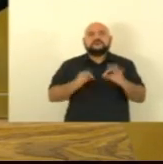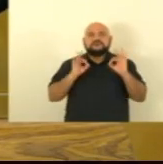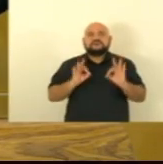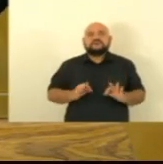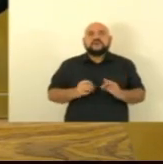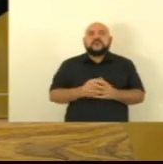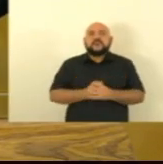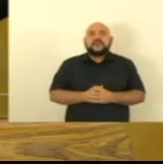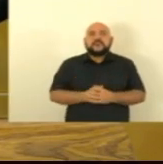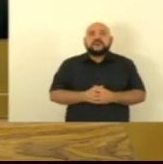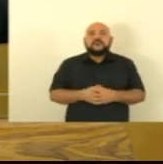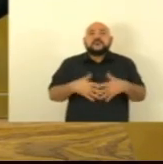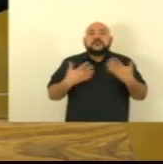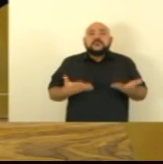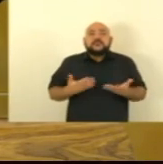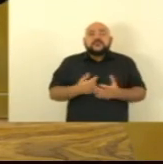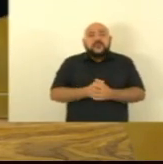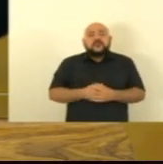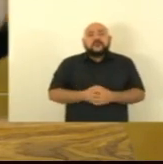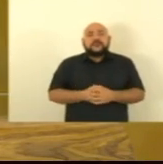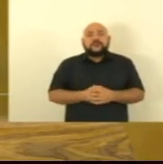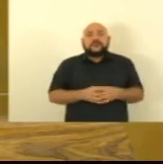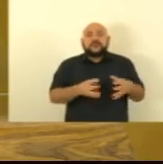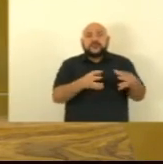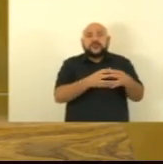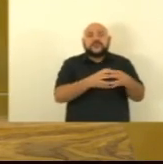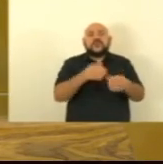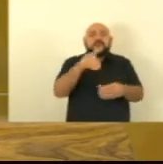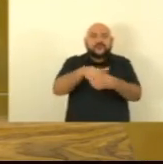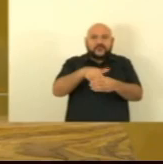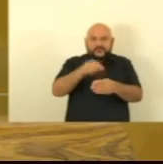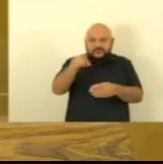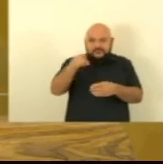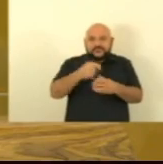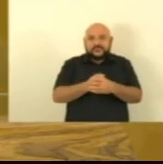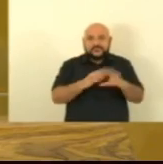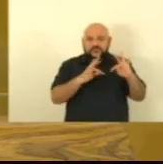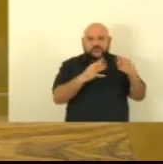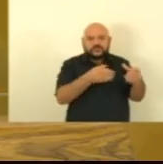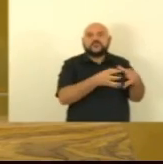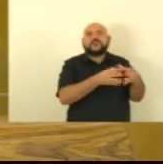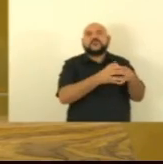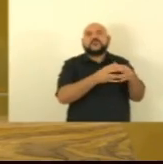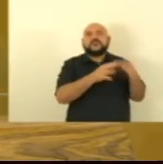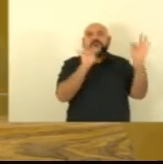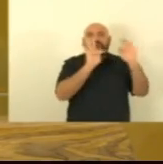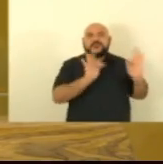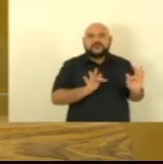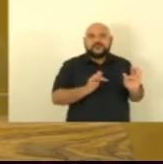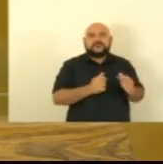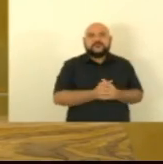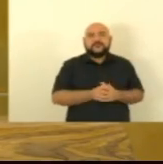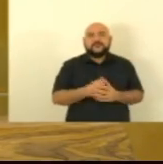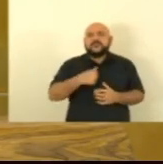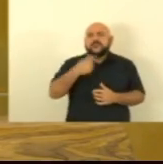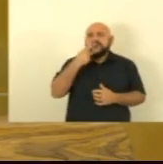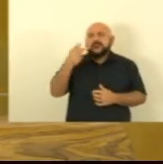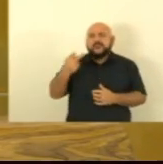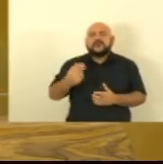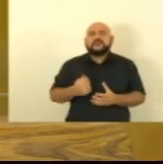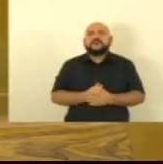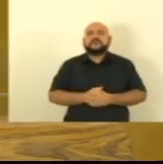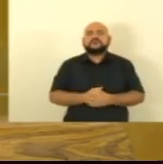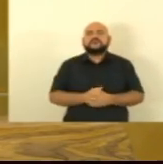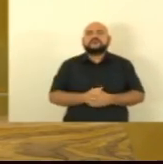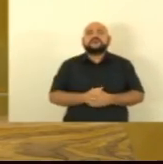Vossa Excelência estão felizes, alegres, satisfeitos e vão continuar votando. Quem está falando aqui é o deputado Zé Esmeraldo. Senhor presidente,